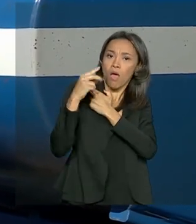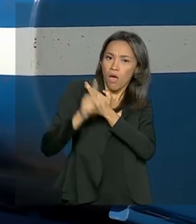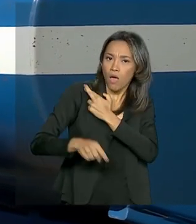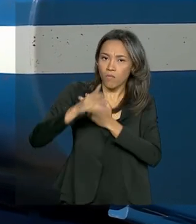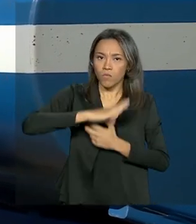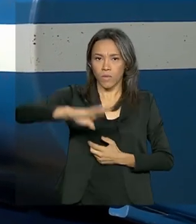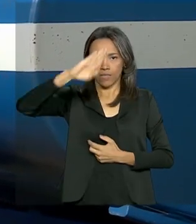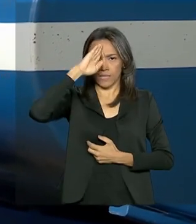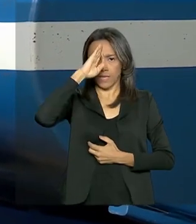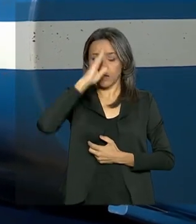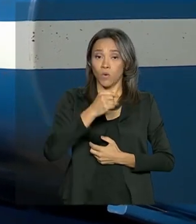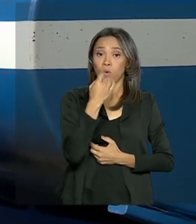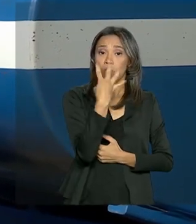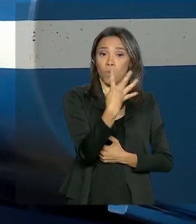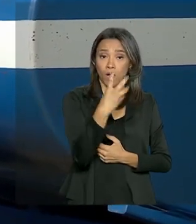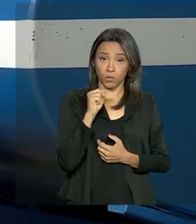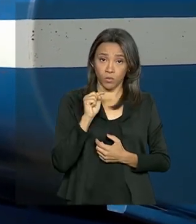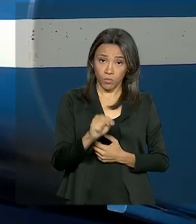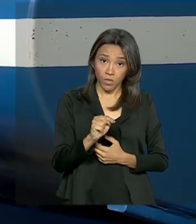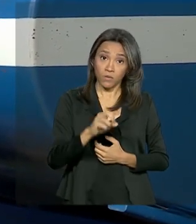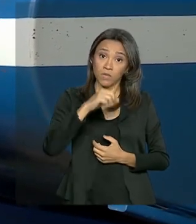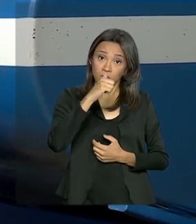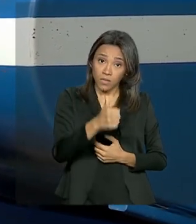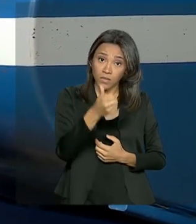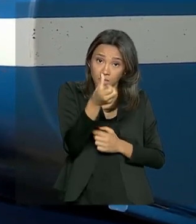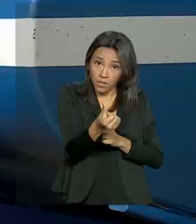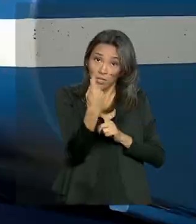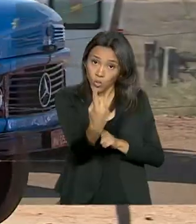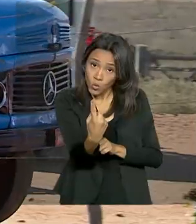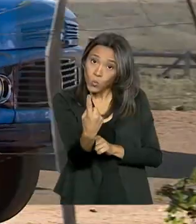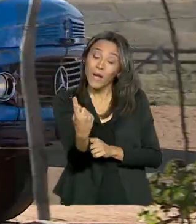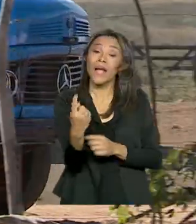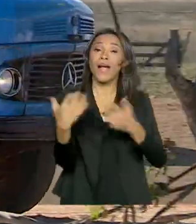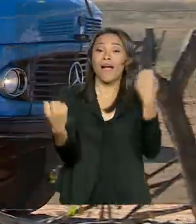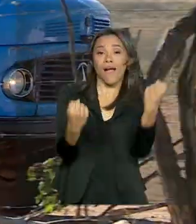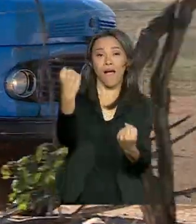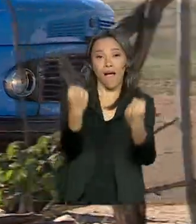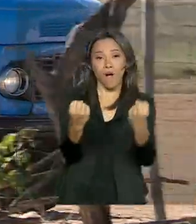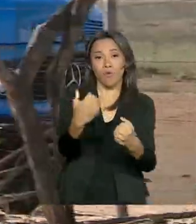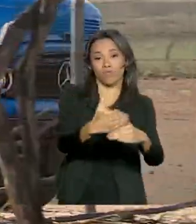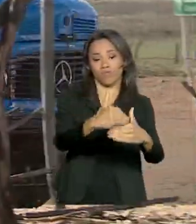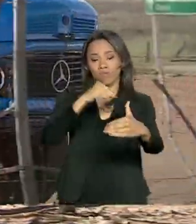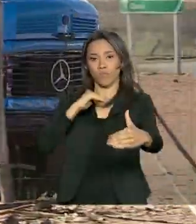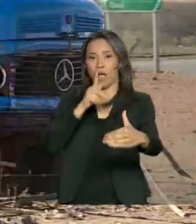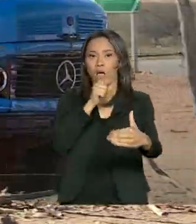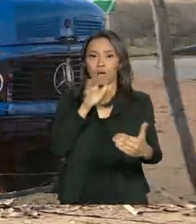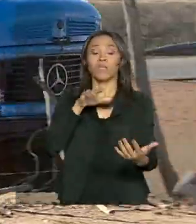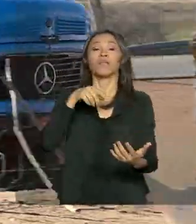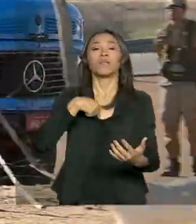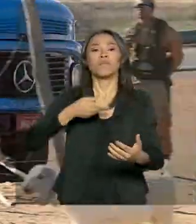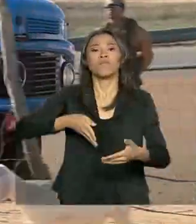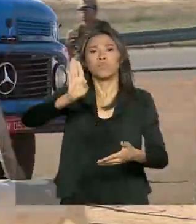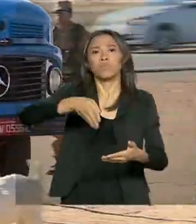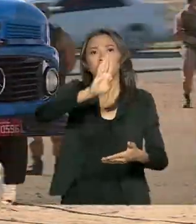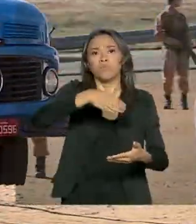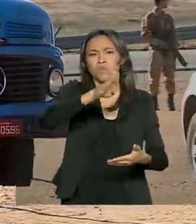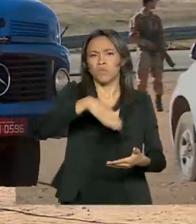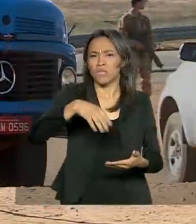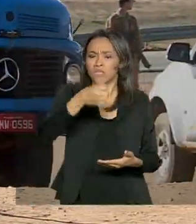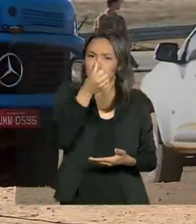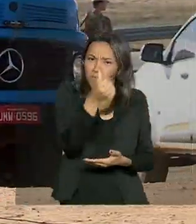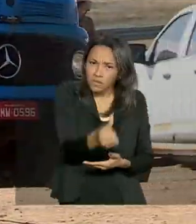com 4.361 caminhões pipa cadastrados que atuam em 657